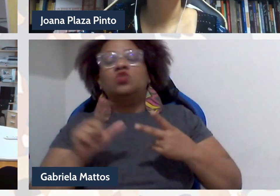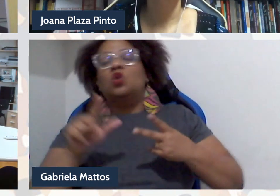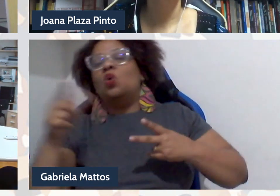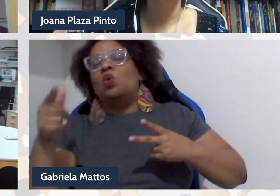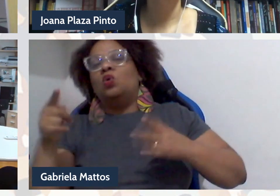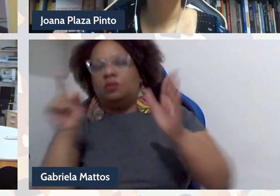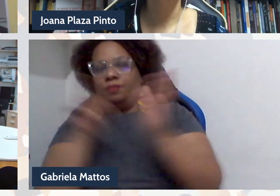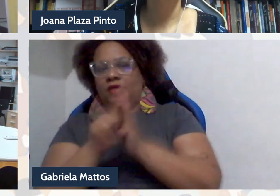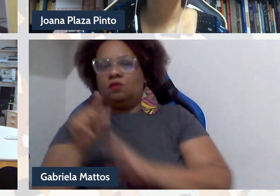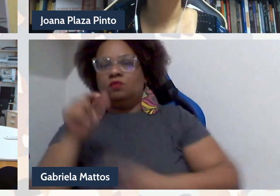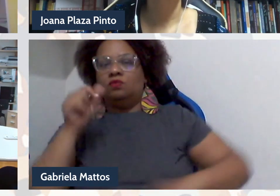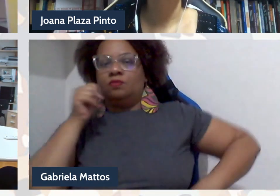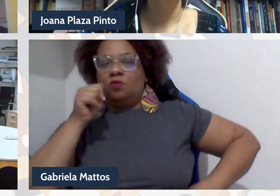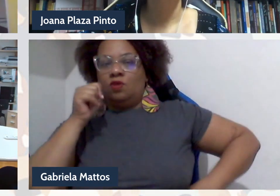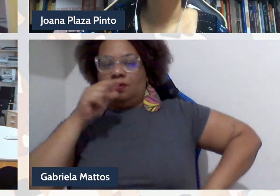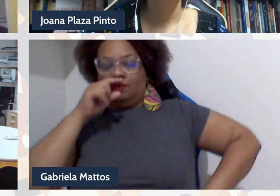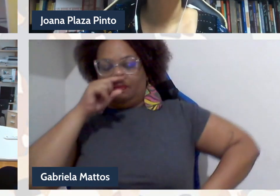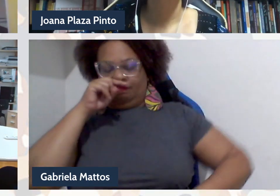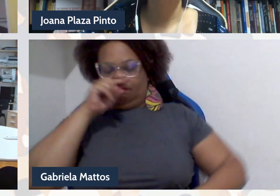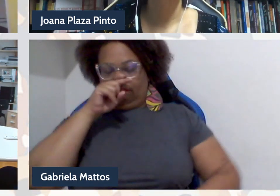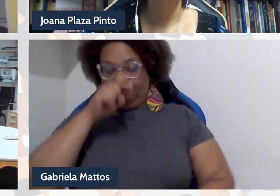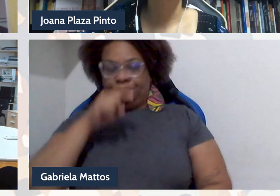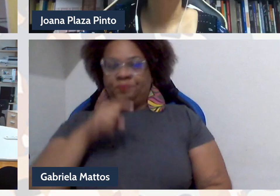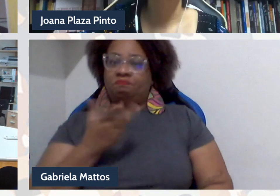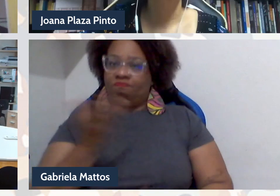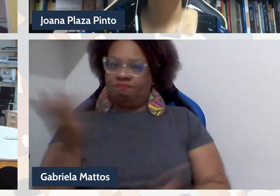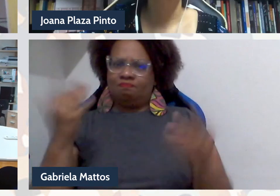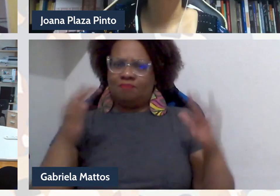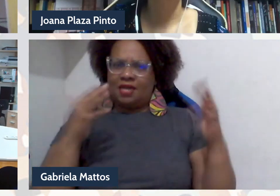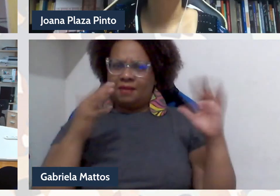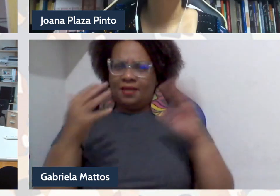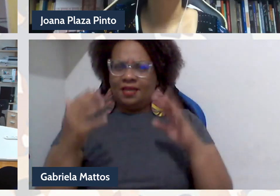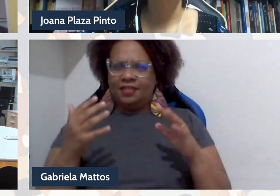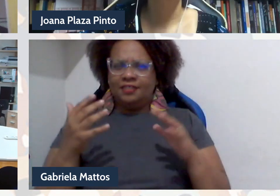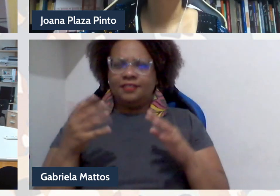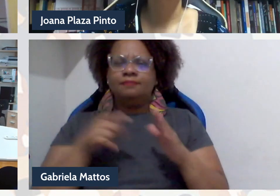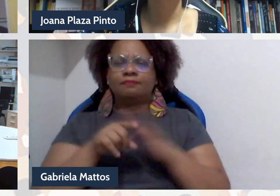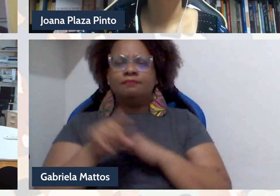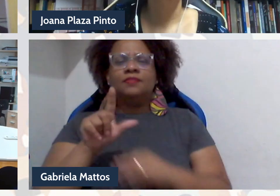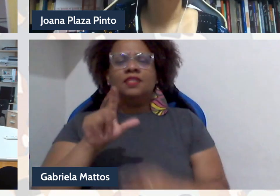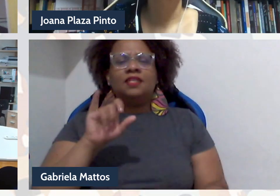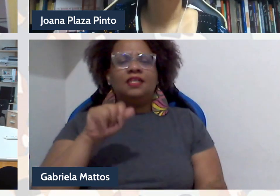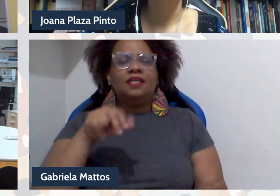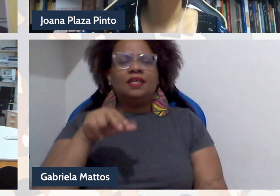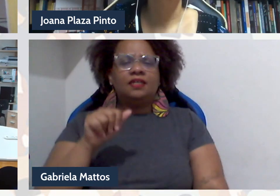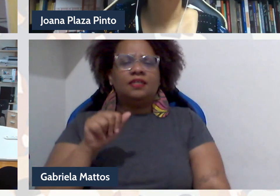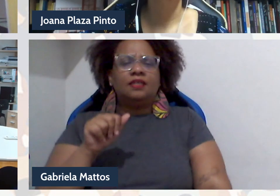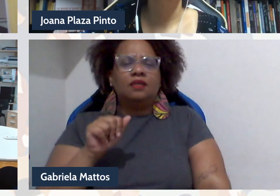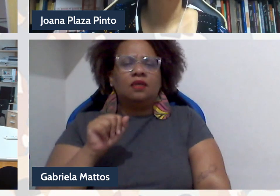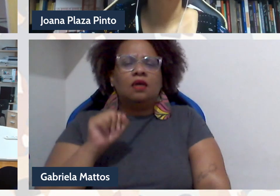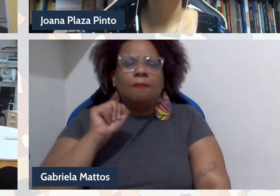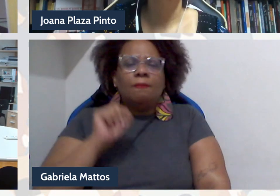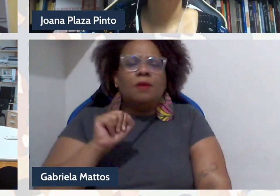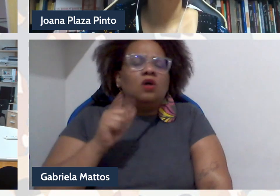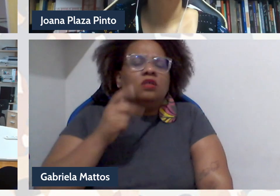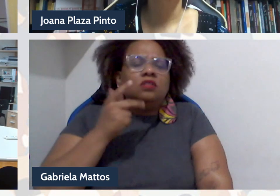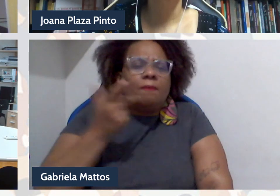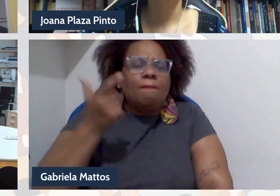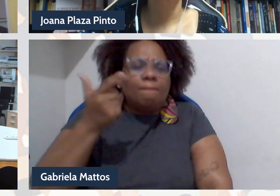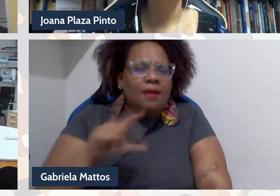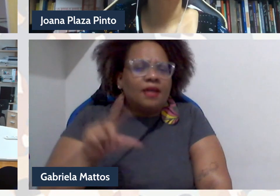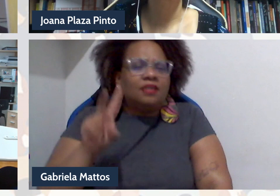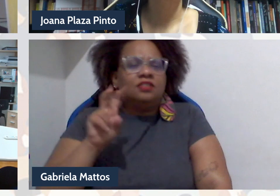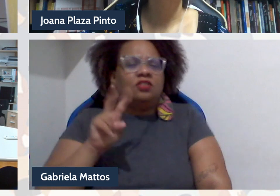Ela fala: parabéns por todas as falas. Professora Liana, poderia comentar um pouco mais sobre os significados